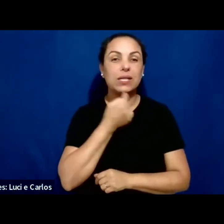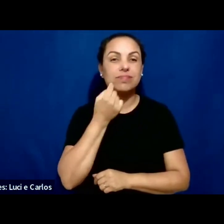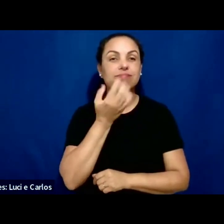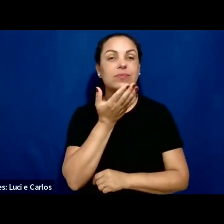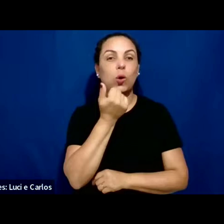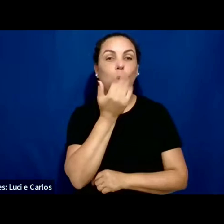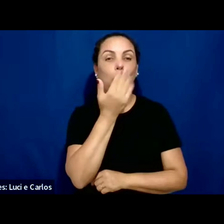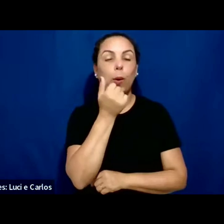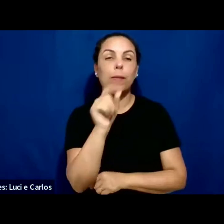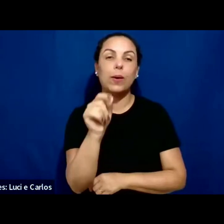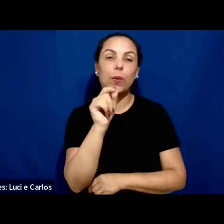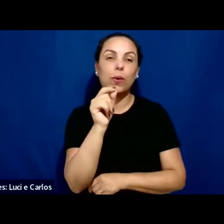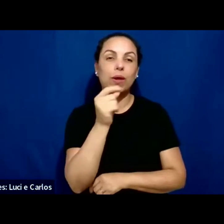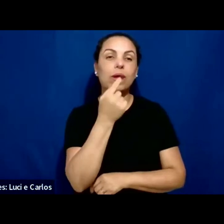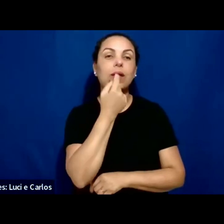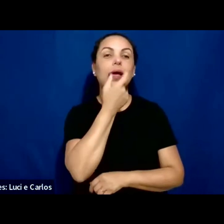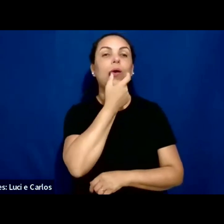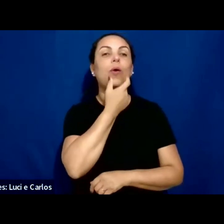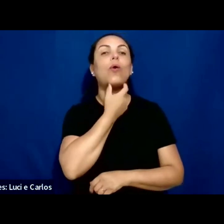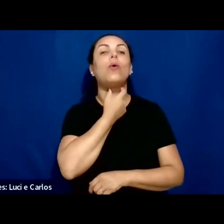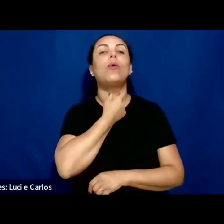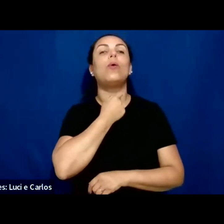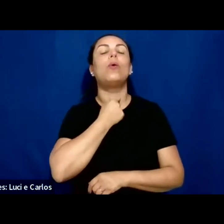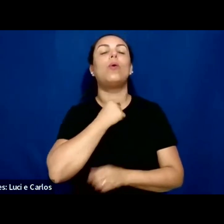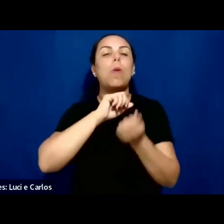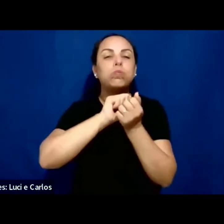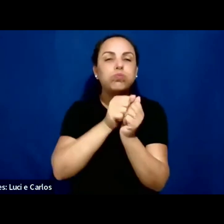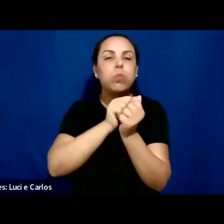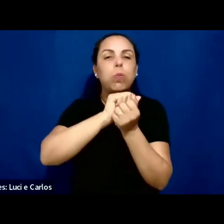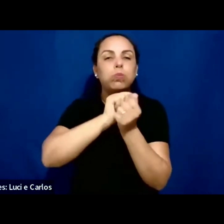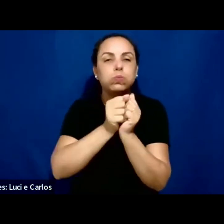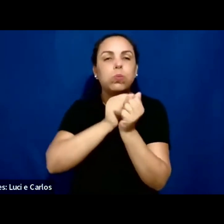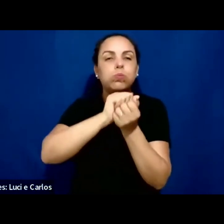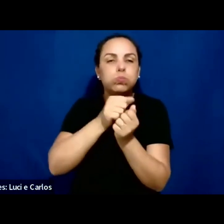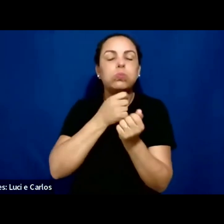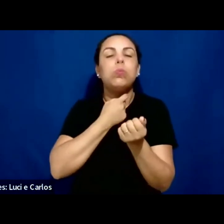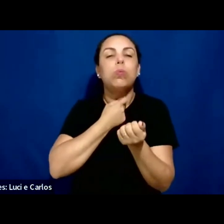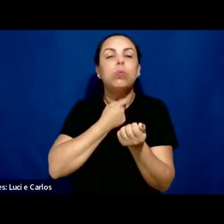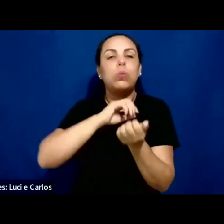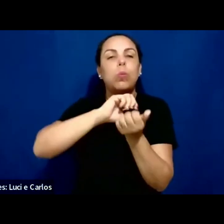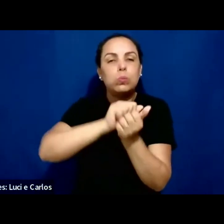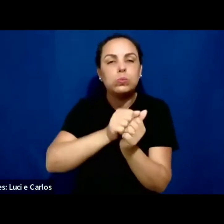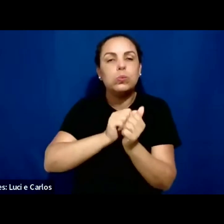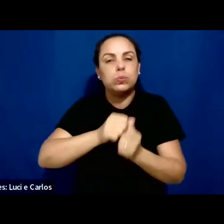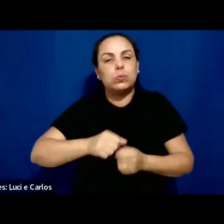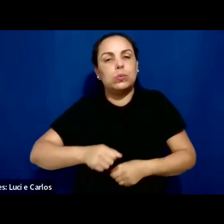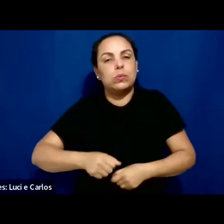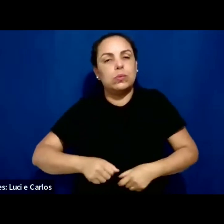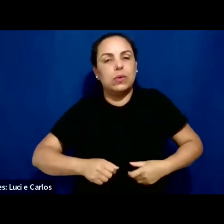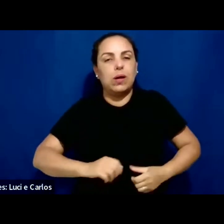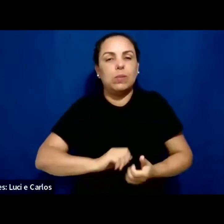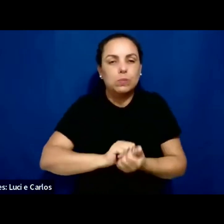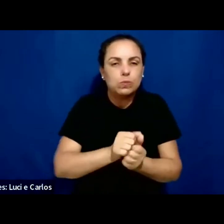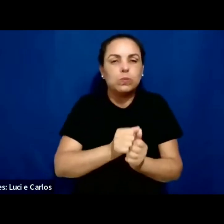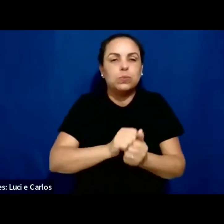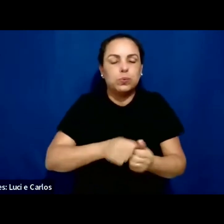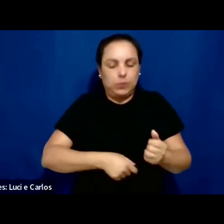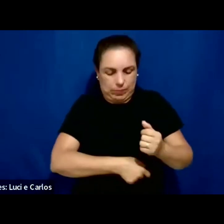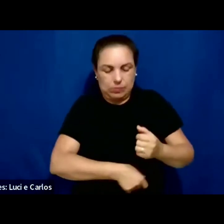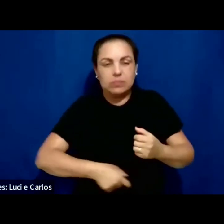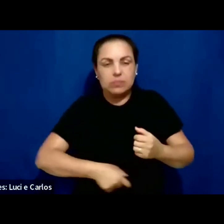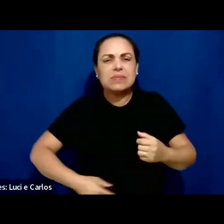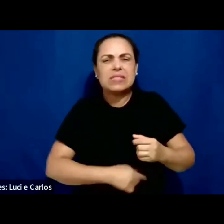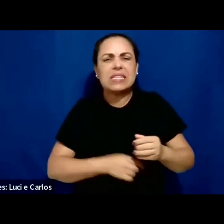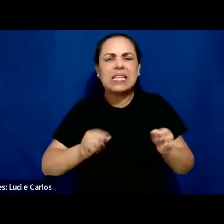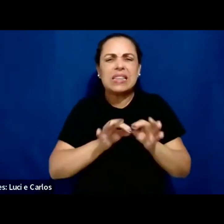exatamente 10 metros de comprimentos, né, desse intestino que nos mantém vivos até